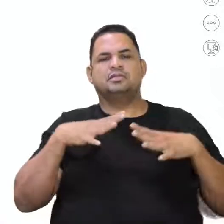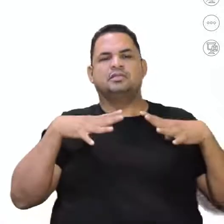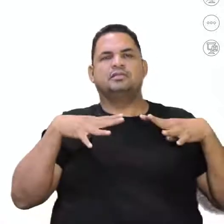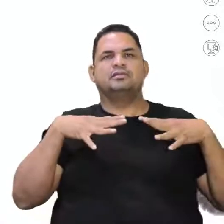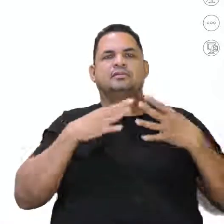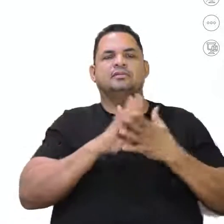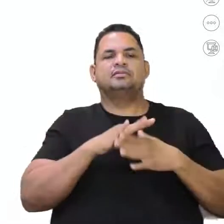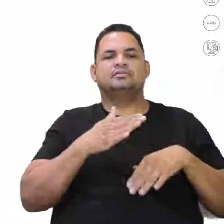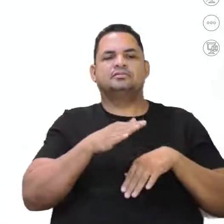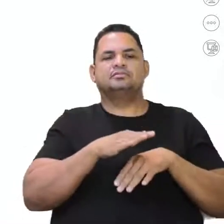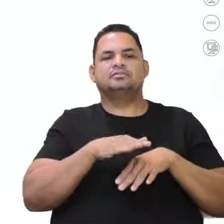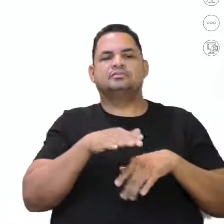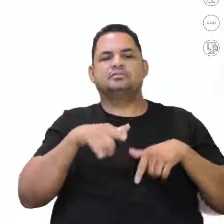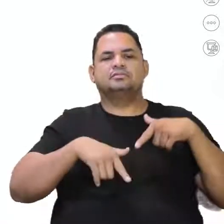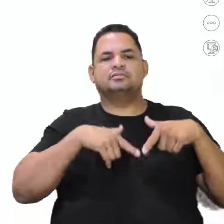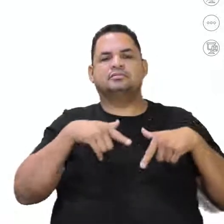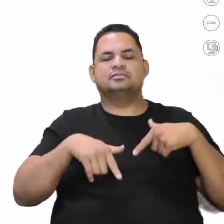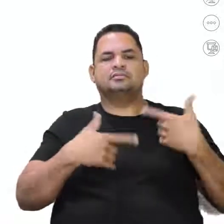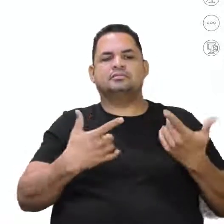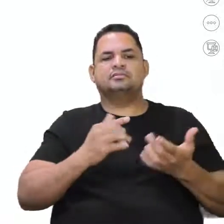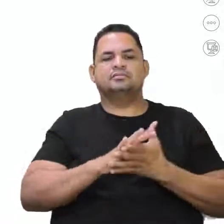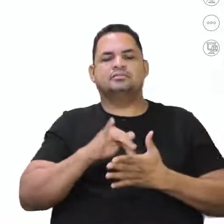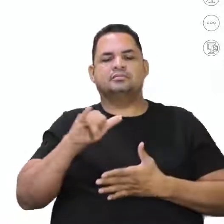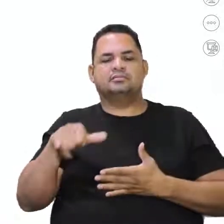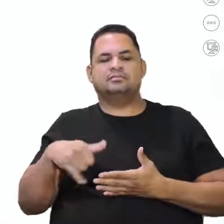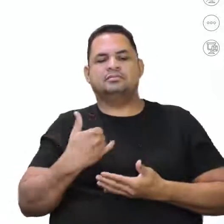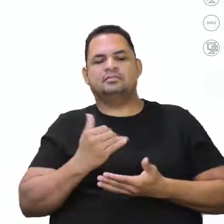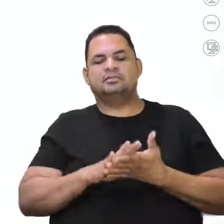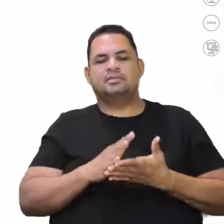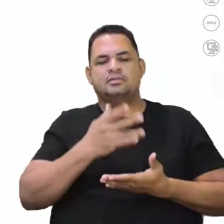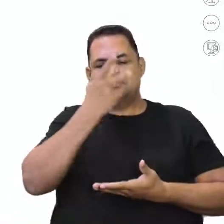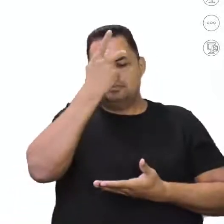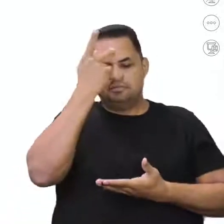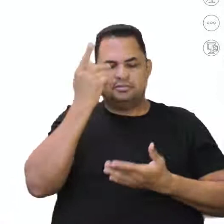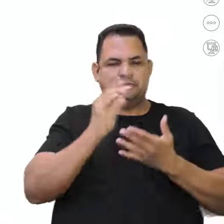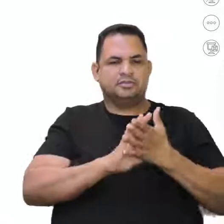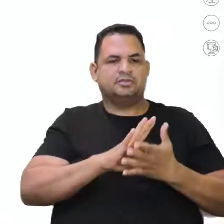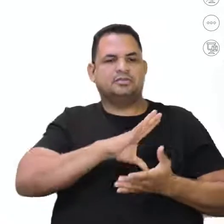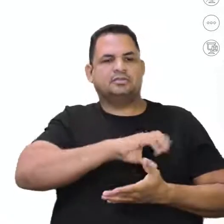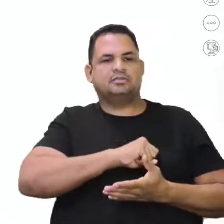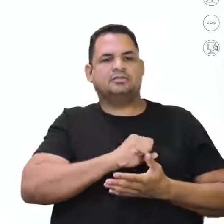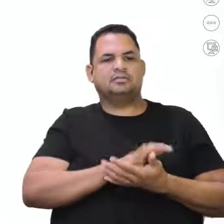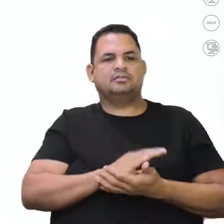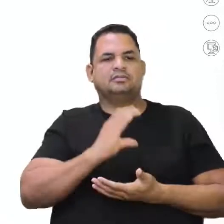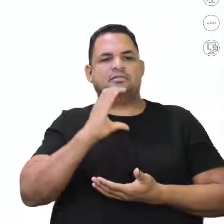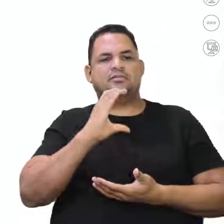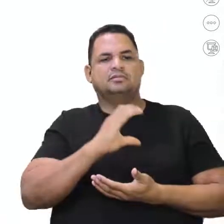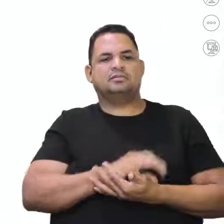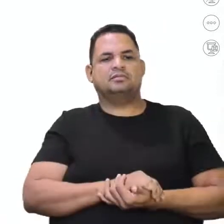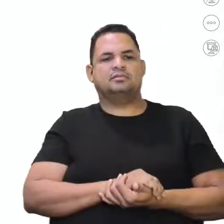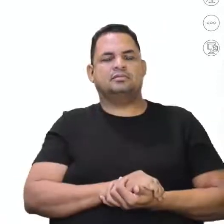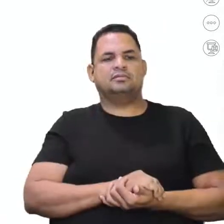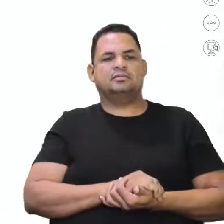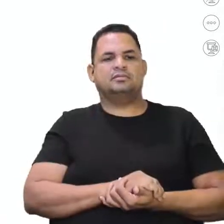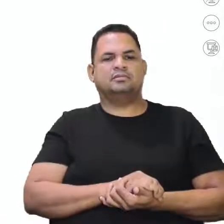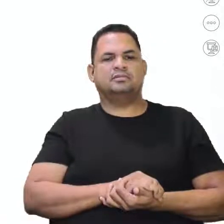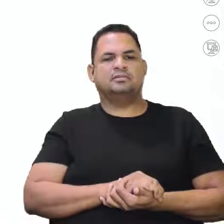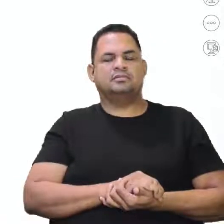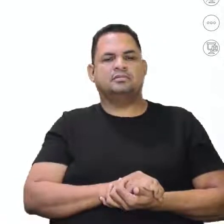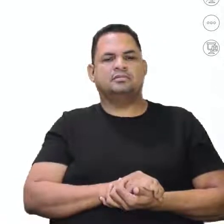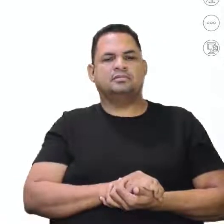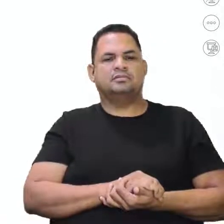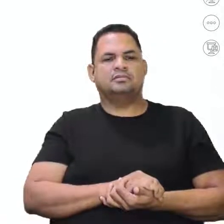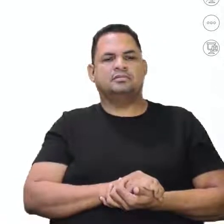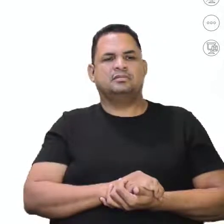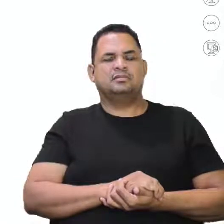Por que não, né? Os namorados aproveitar mais com a pessoa amada, né? E vamos lá. Letra C. Propose to their